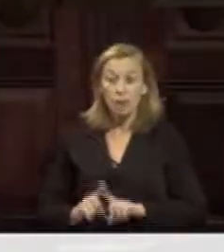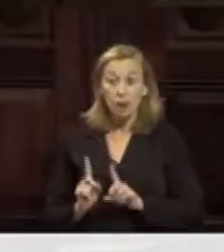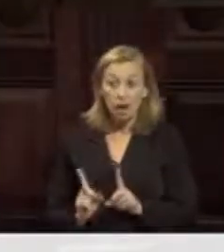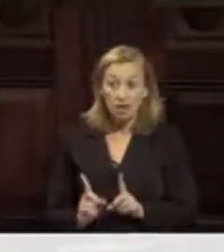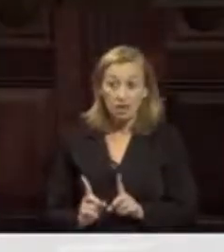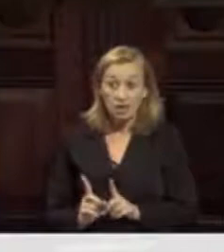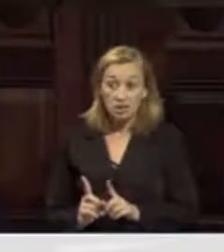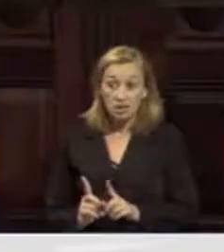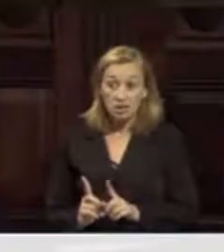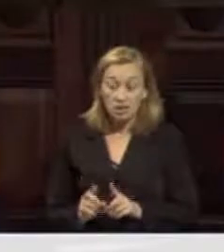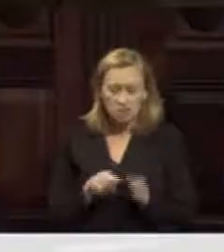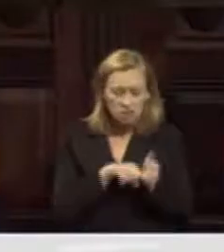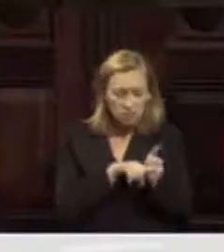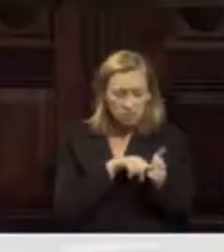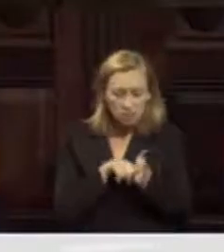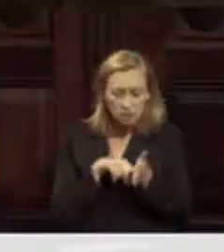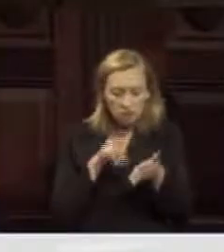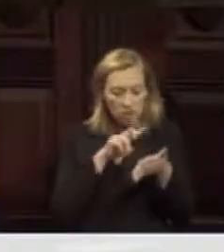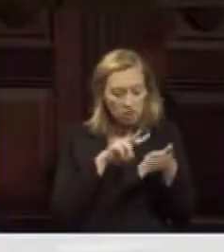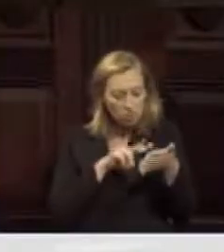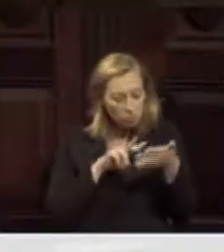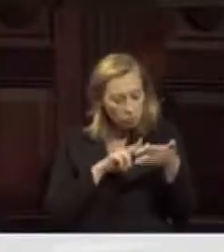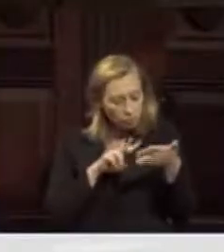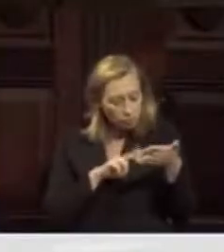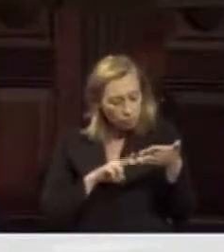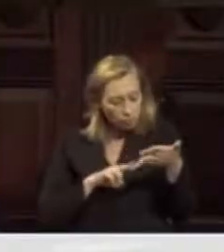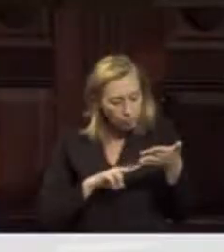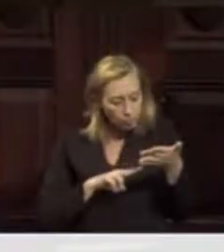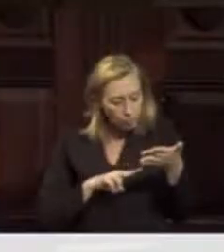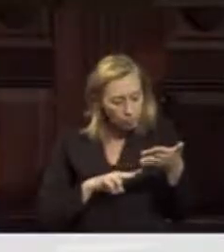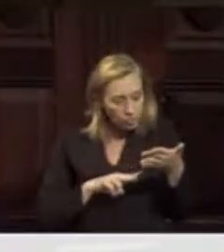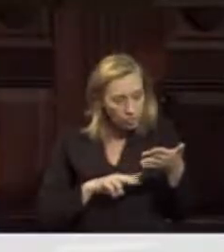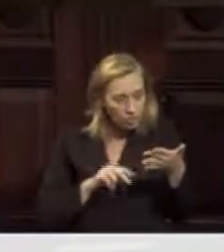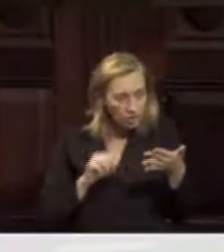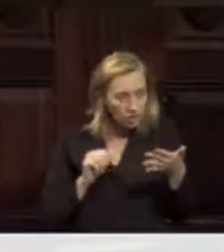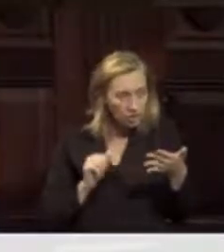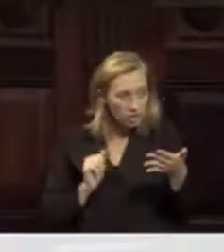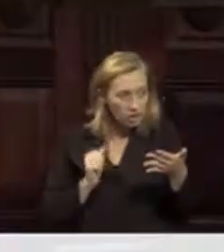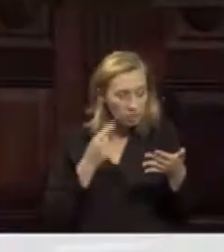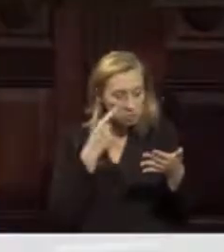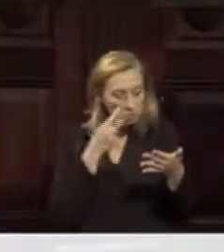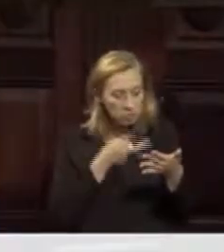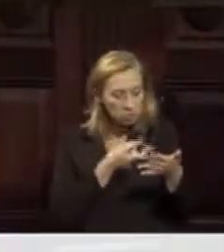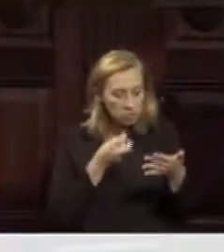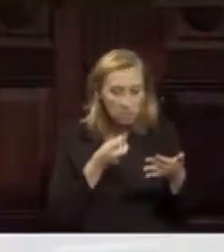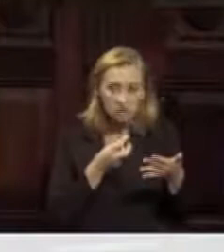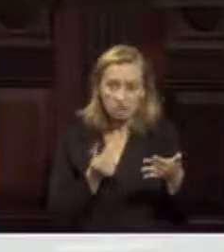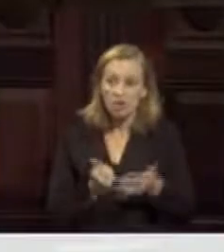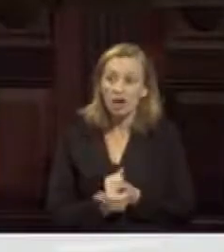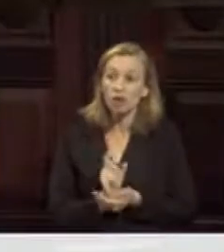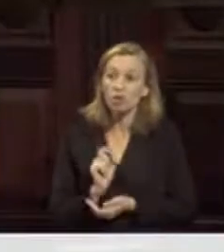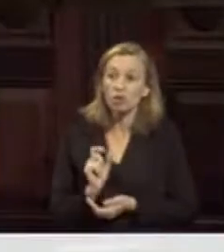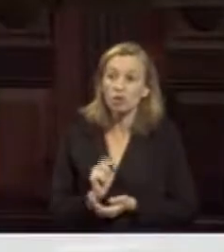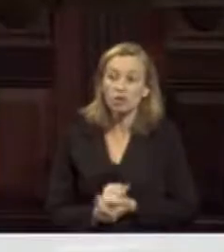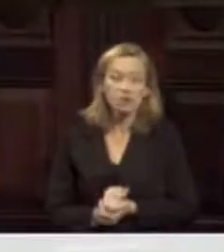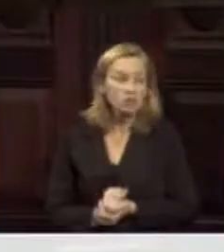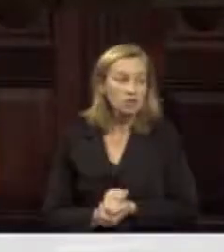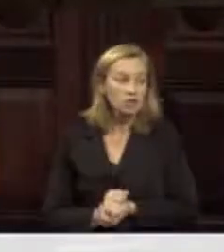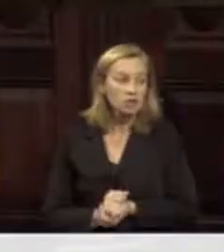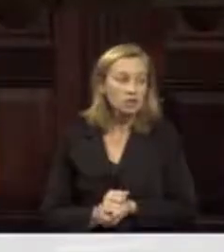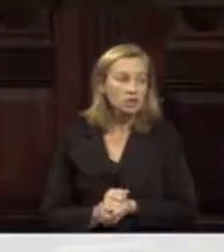lamentavelmente, examinando os dados estatísticos, o que a gente pode dizer é que crimes